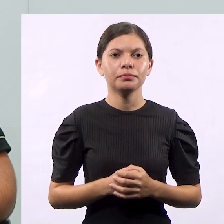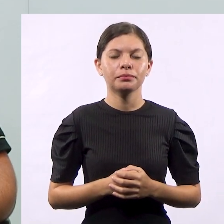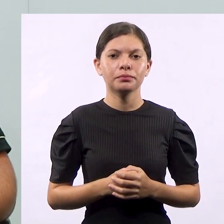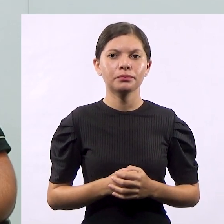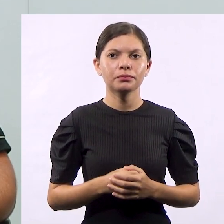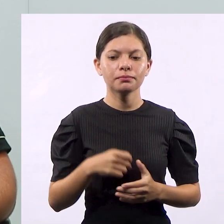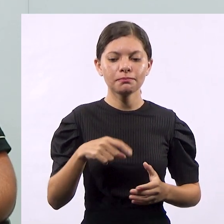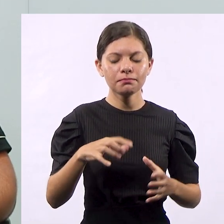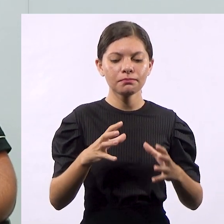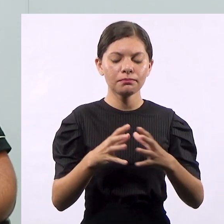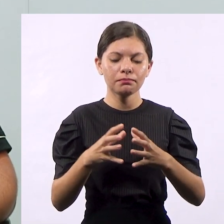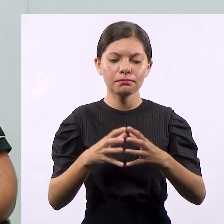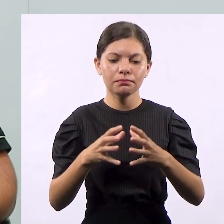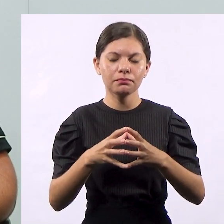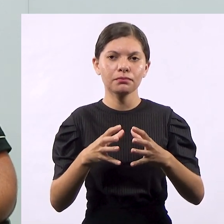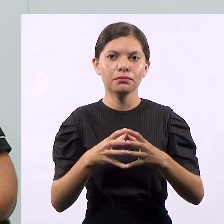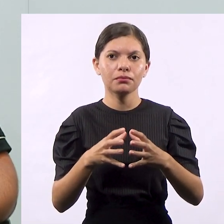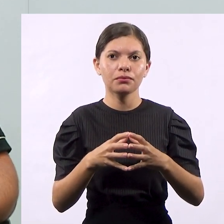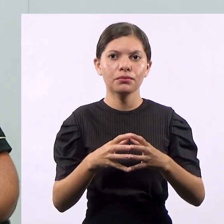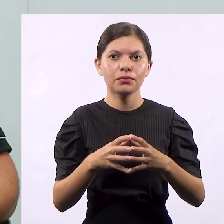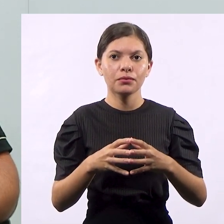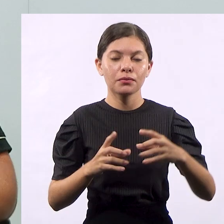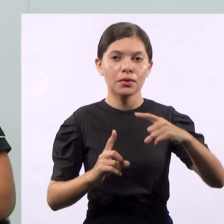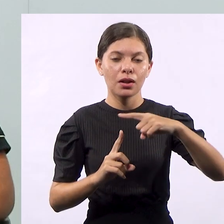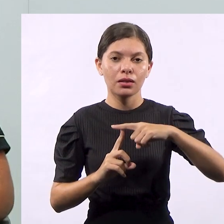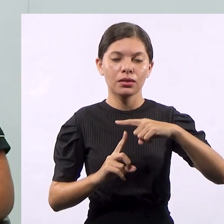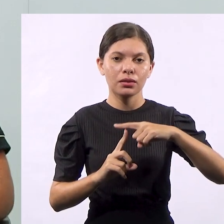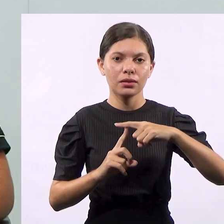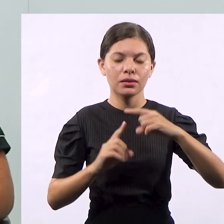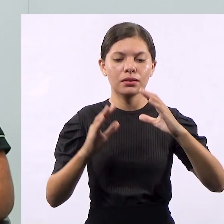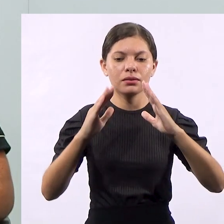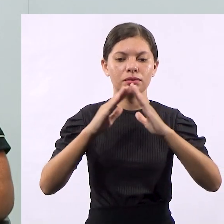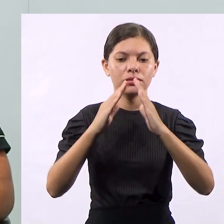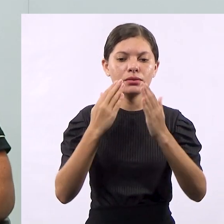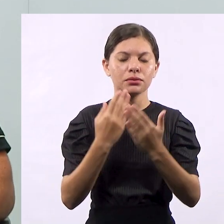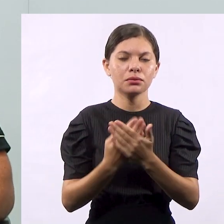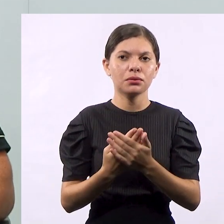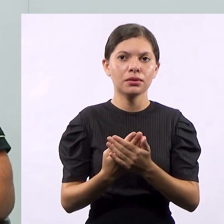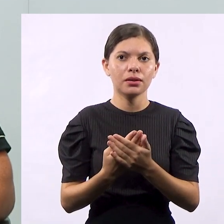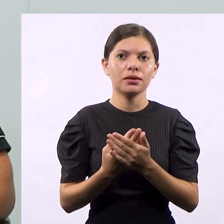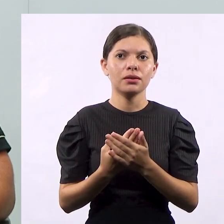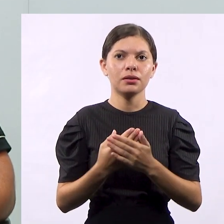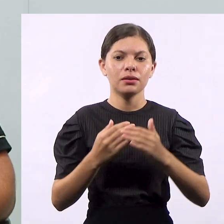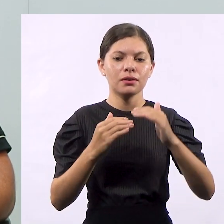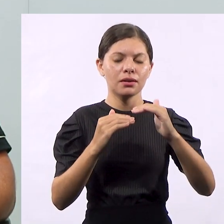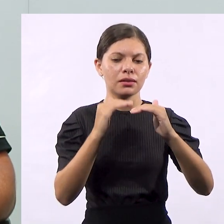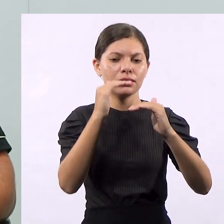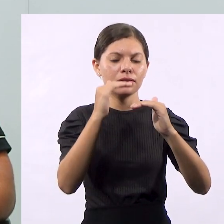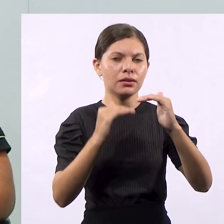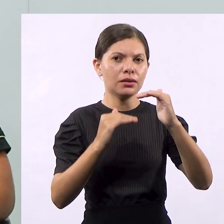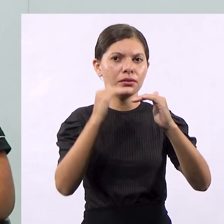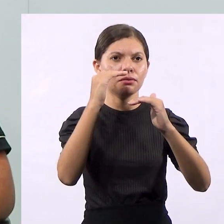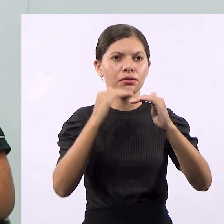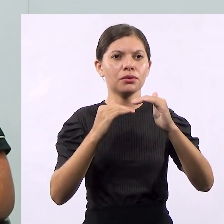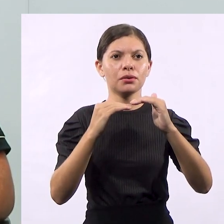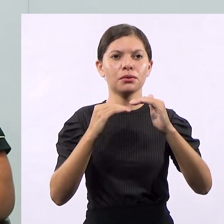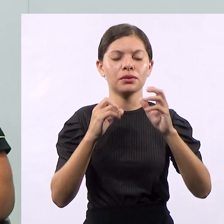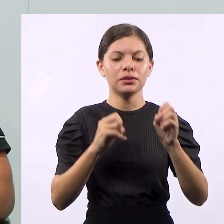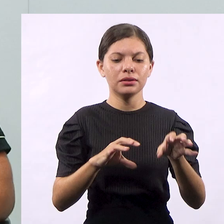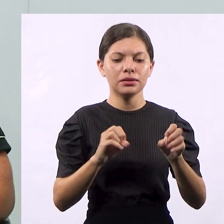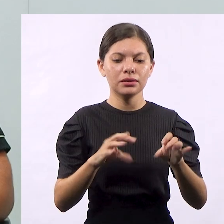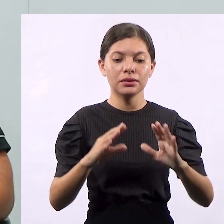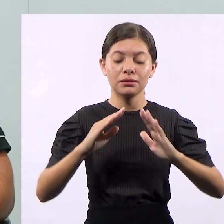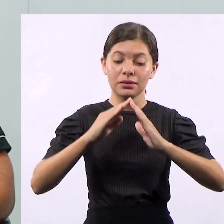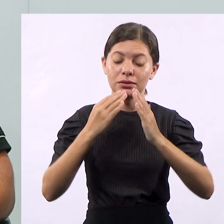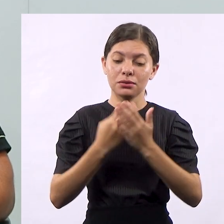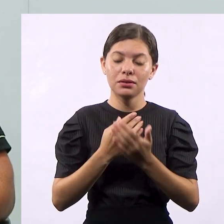gerida, né, por aquele grupo. E aí, a depender do tipo de escola, a depender do nível de ensino que essa escola